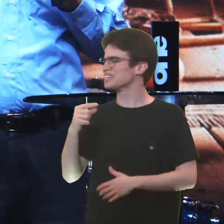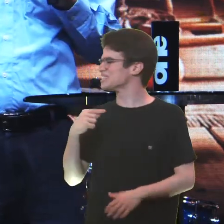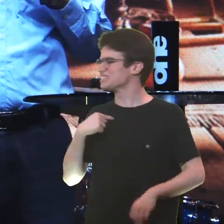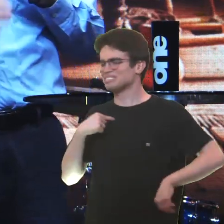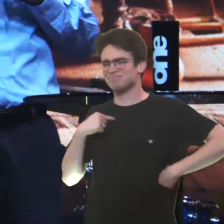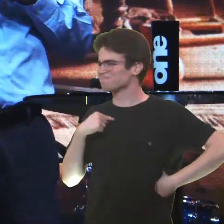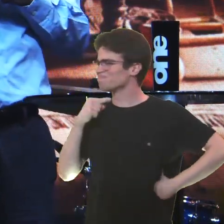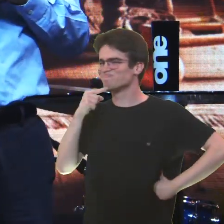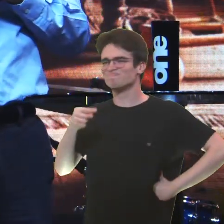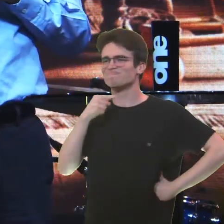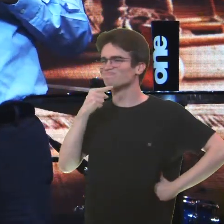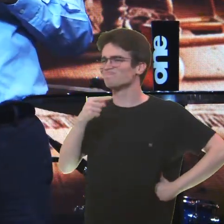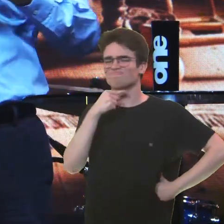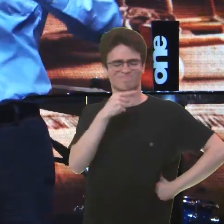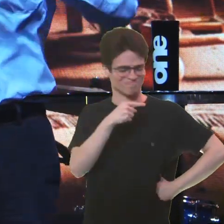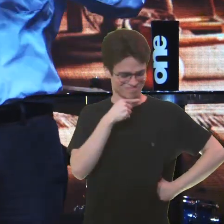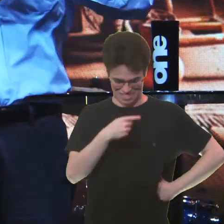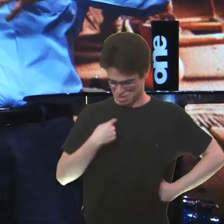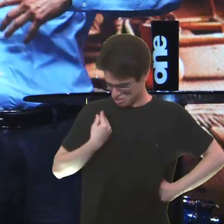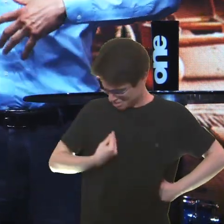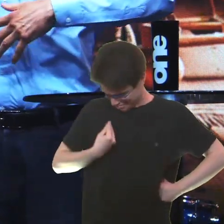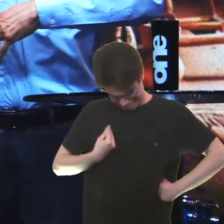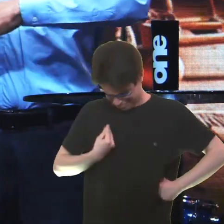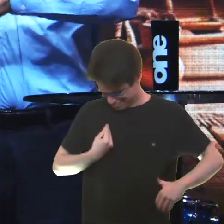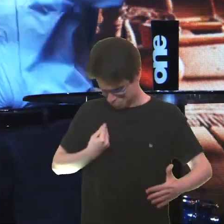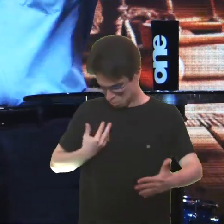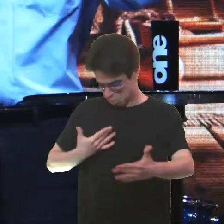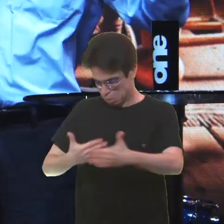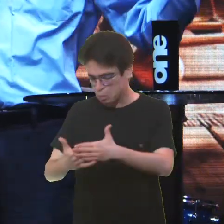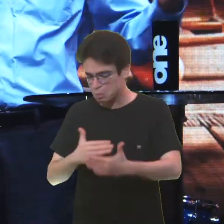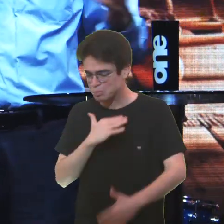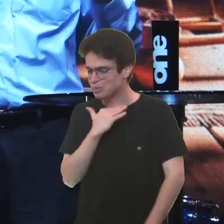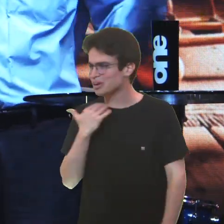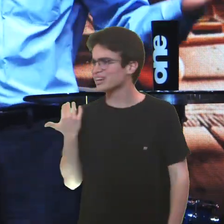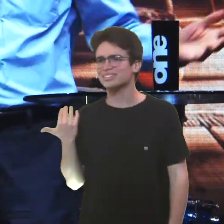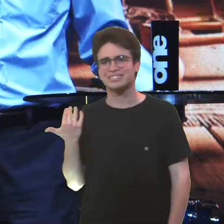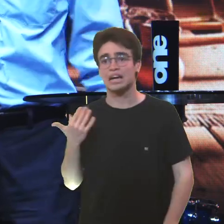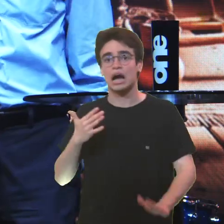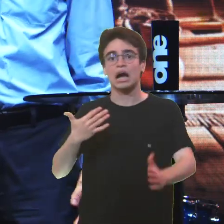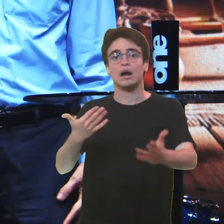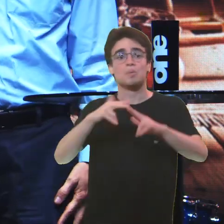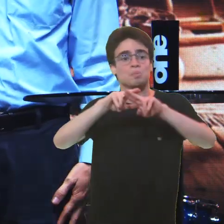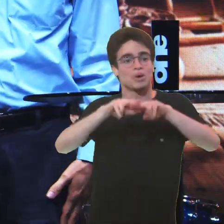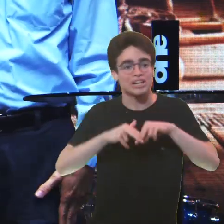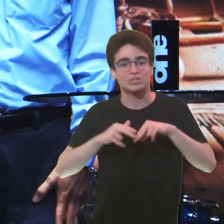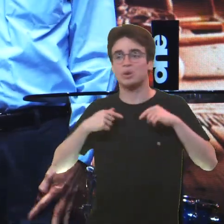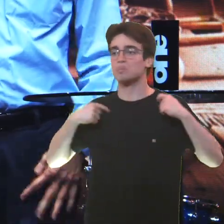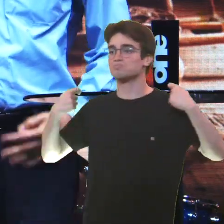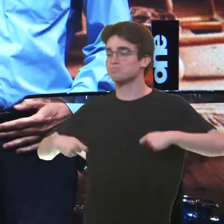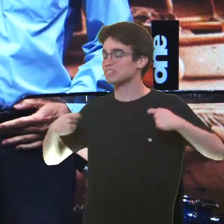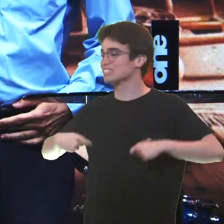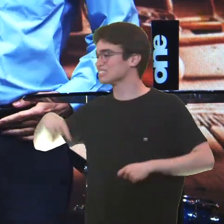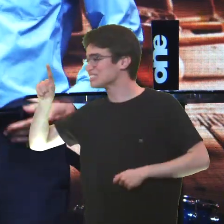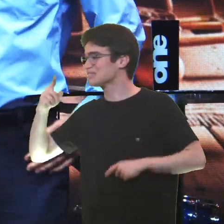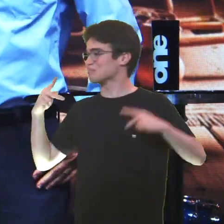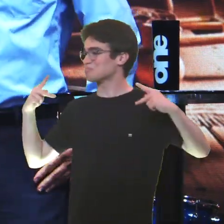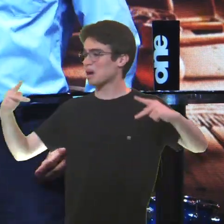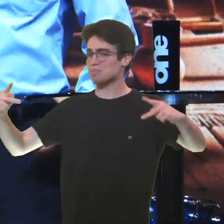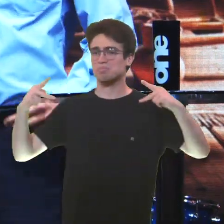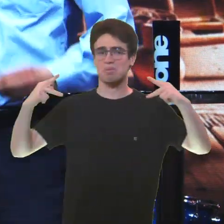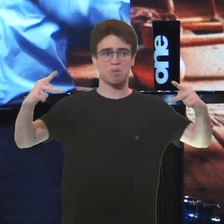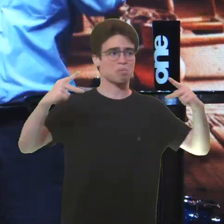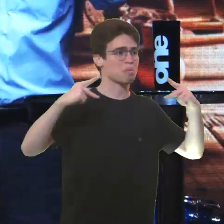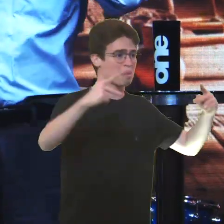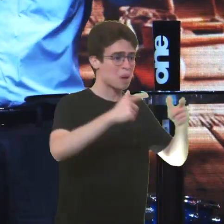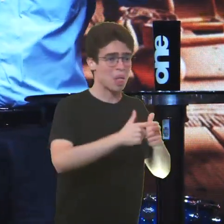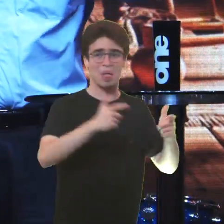vai ter vida suficiente para poder predicar en todas las para poblaciones que conseguir habían. pregar em todas as poblações que